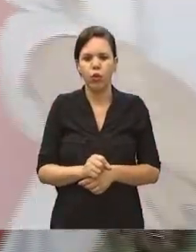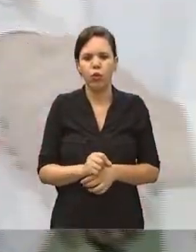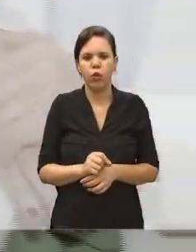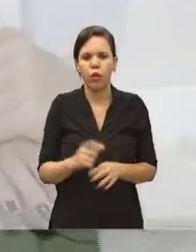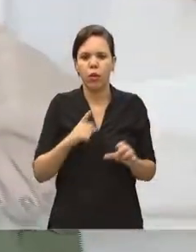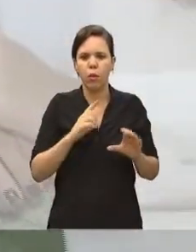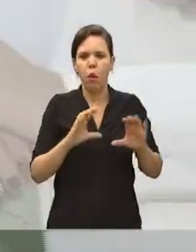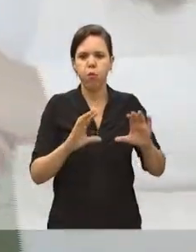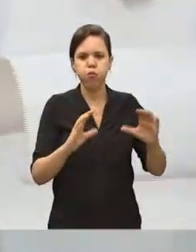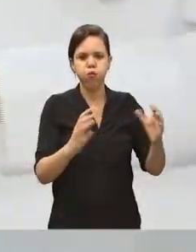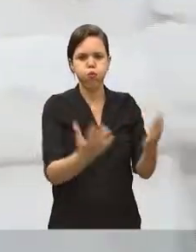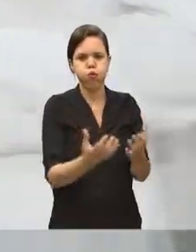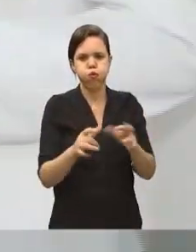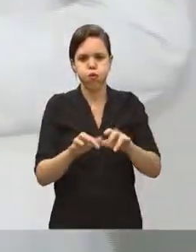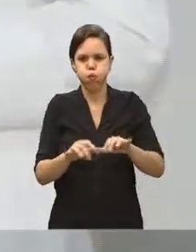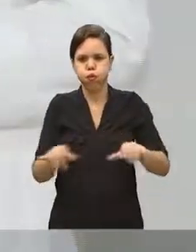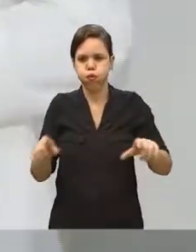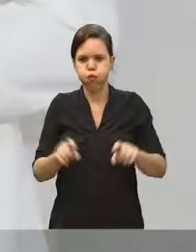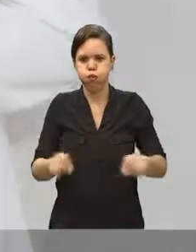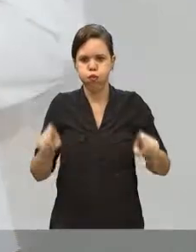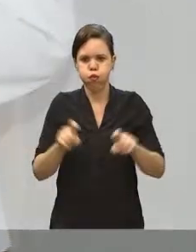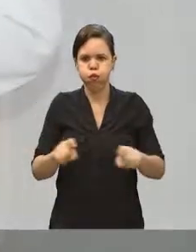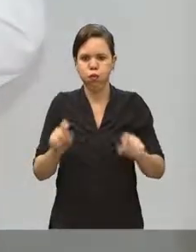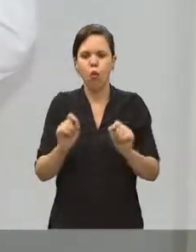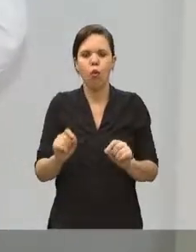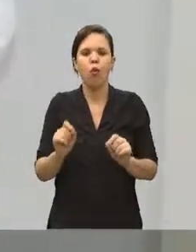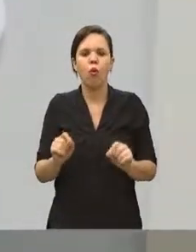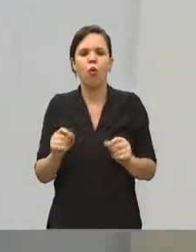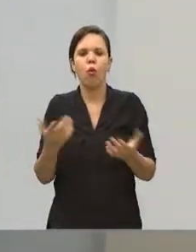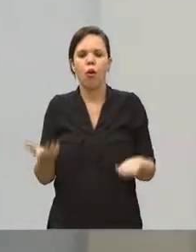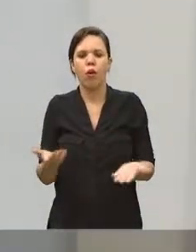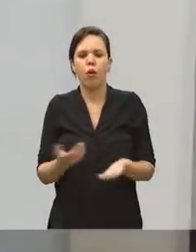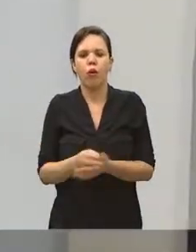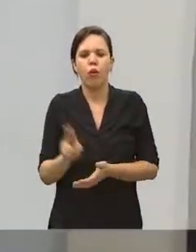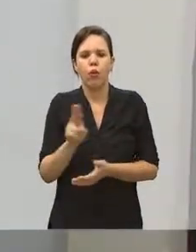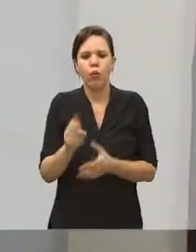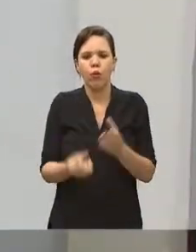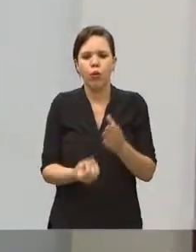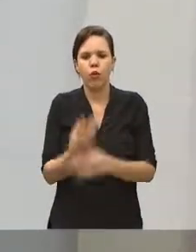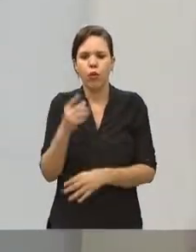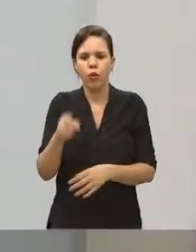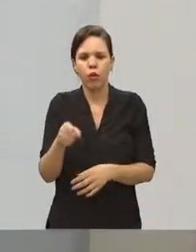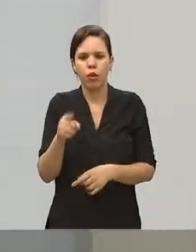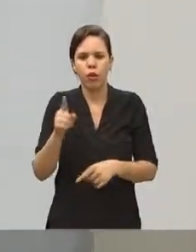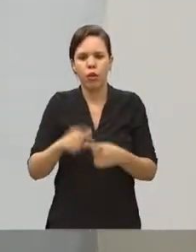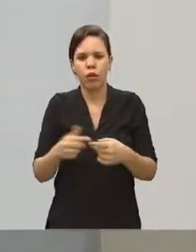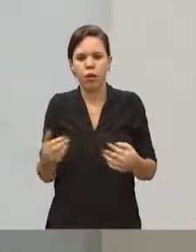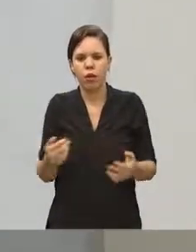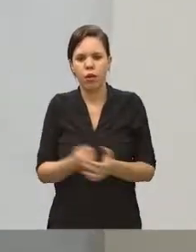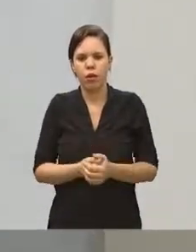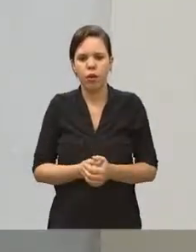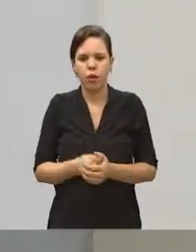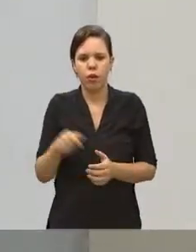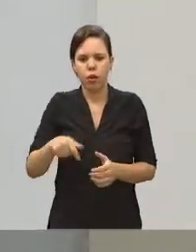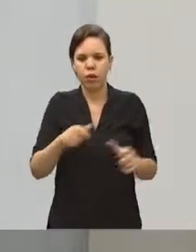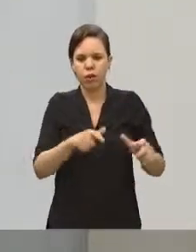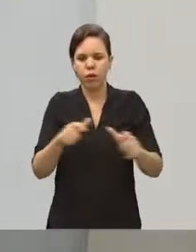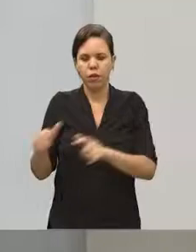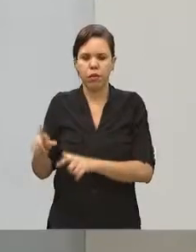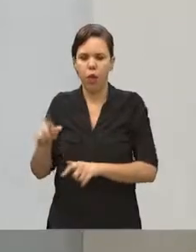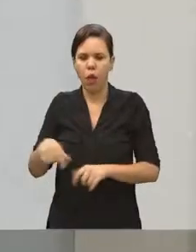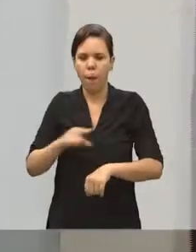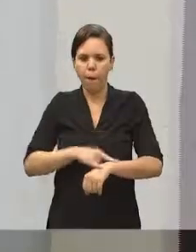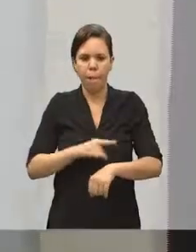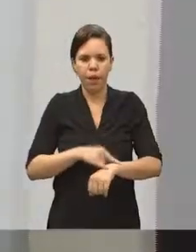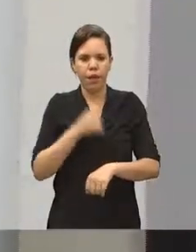e teclados de computador. Gabriela, como é isso? Como foi criado esse material nesse ambiente que é um banheiro